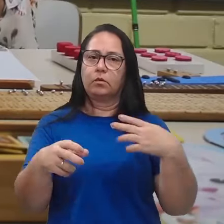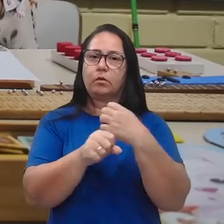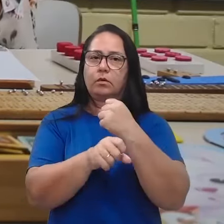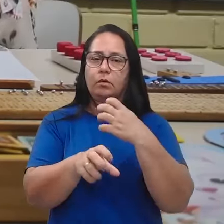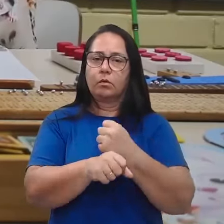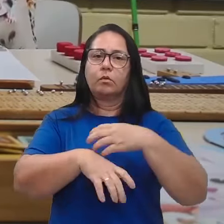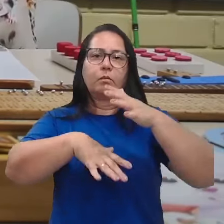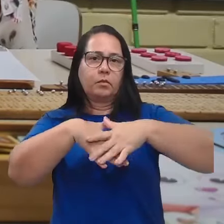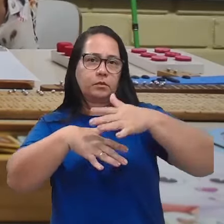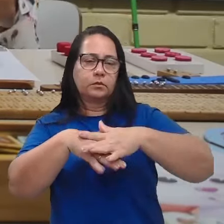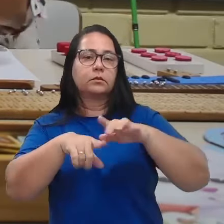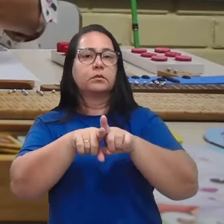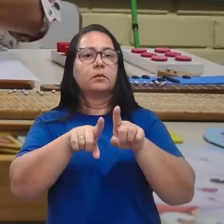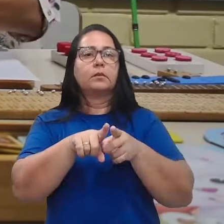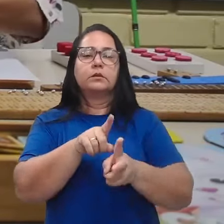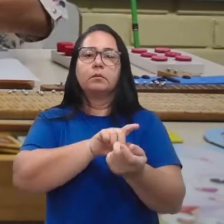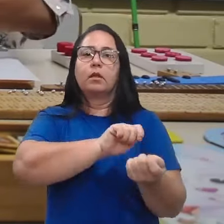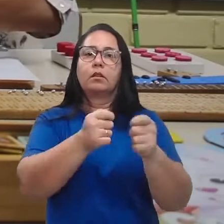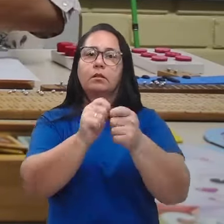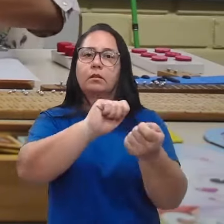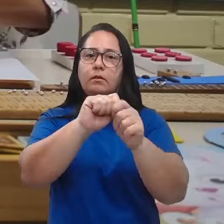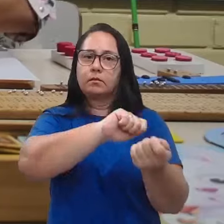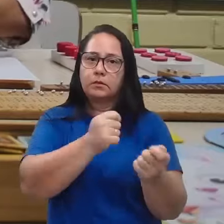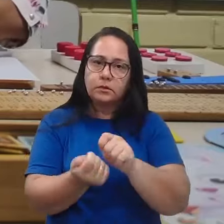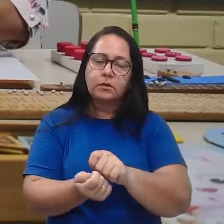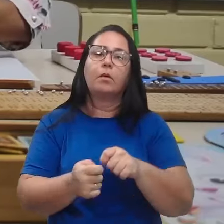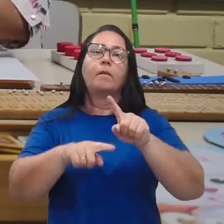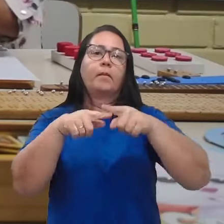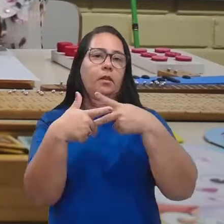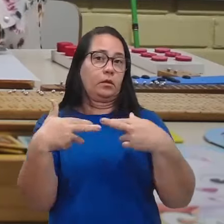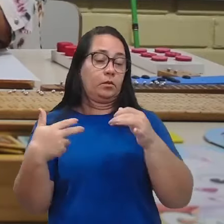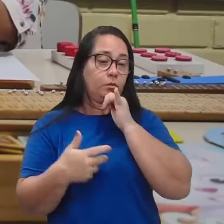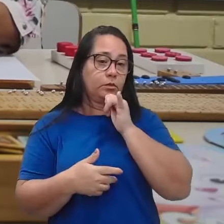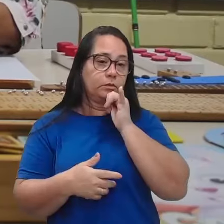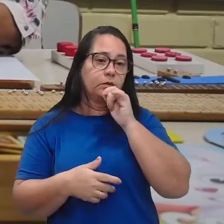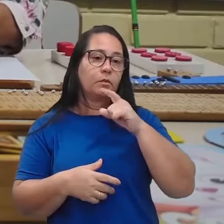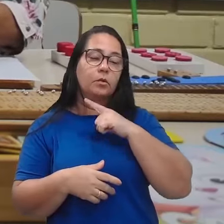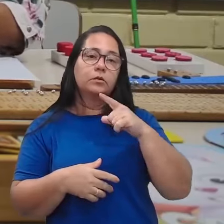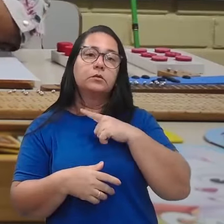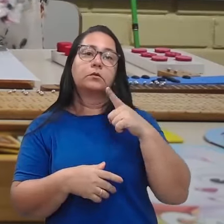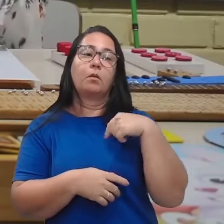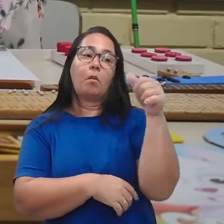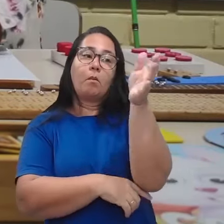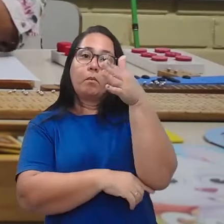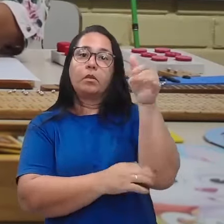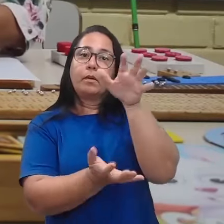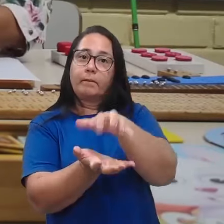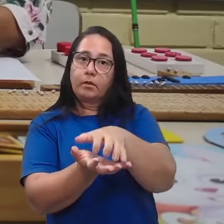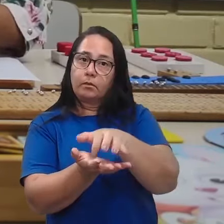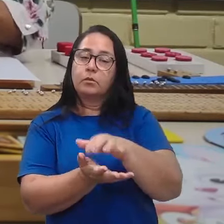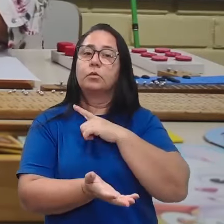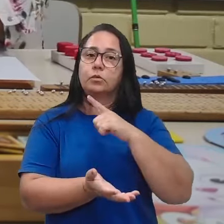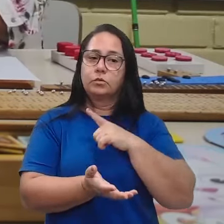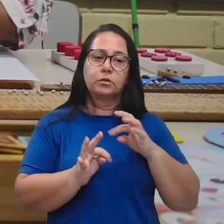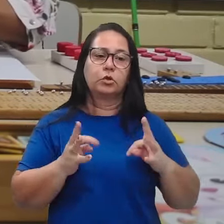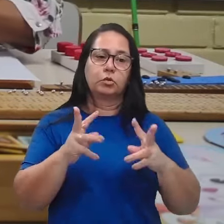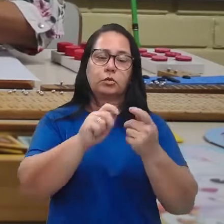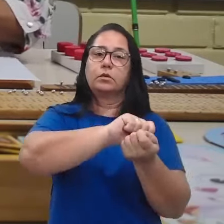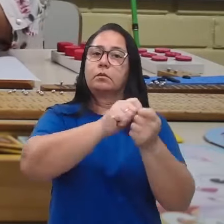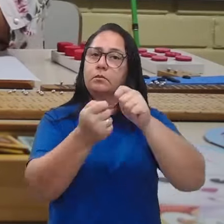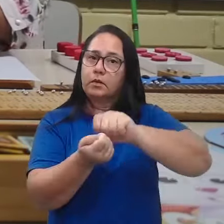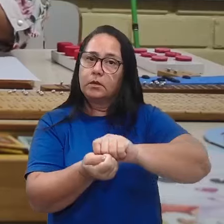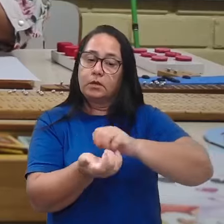sempre com adaptação dos materiais. Por exemplo, aqui nós temos a bandeira do estado de Pernambuco, toda adaptada, toda